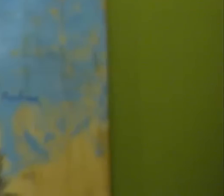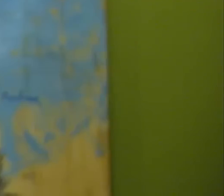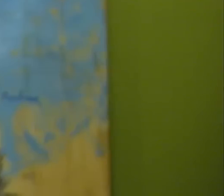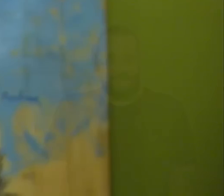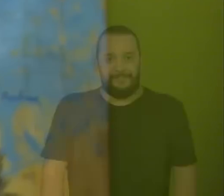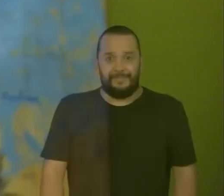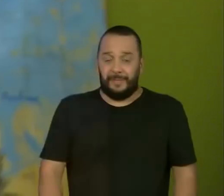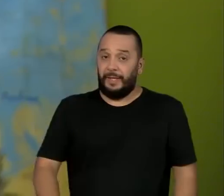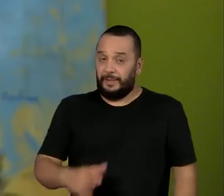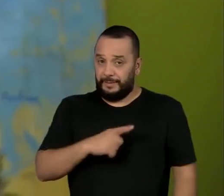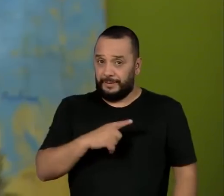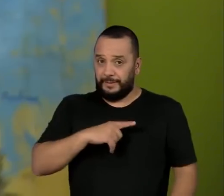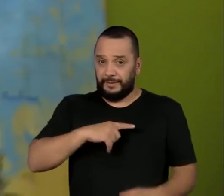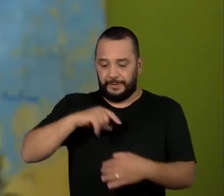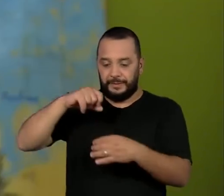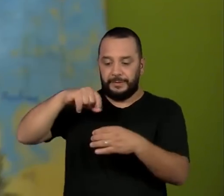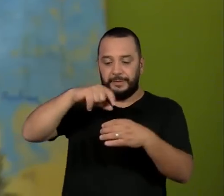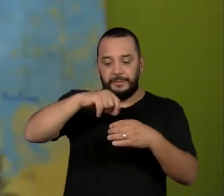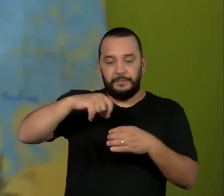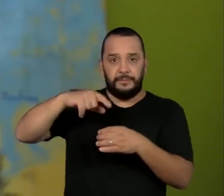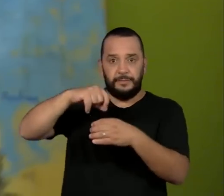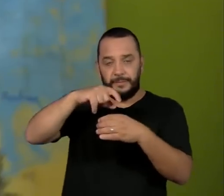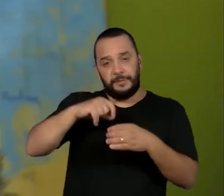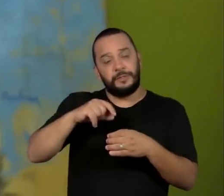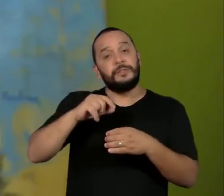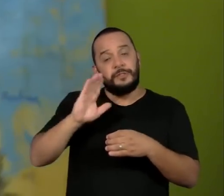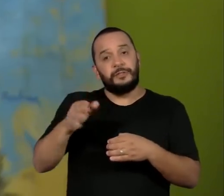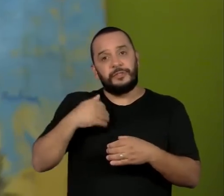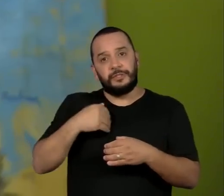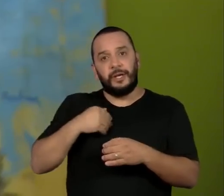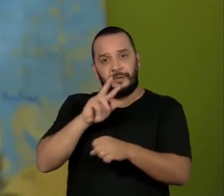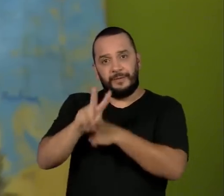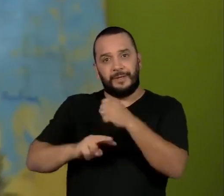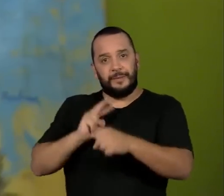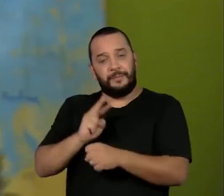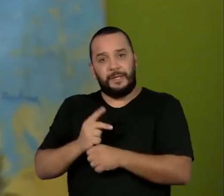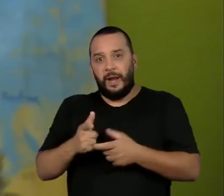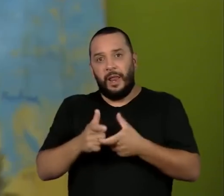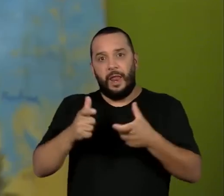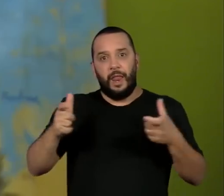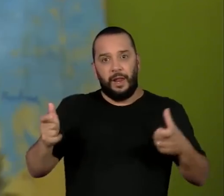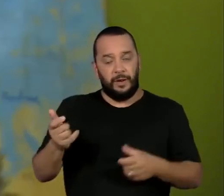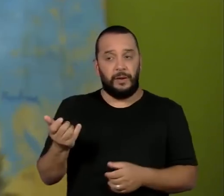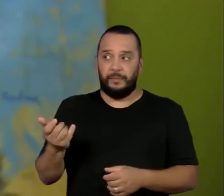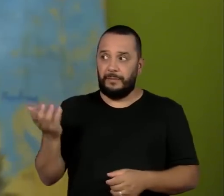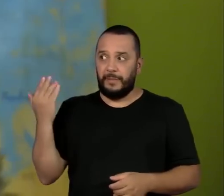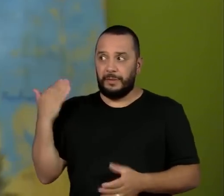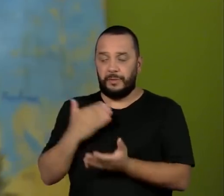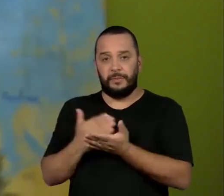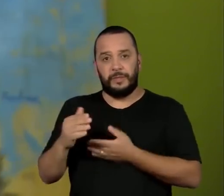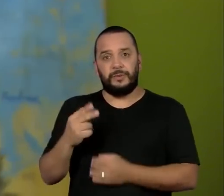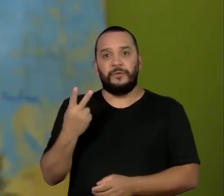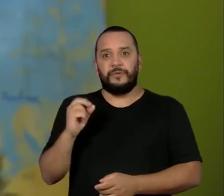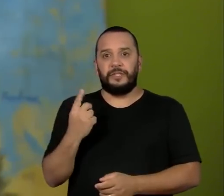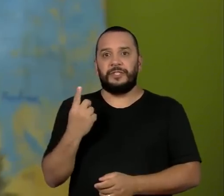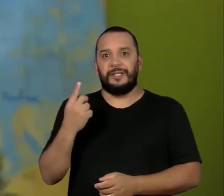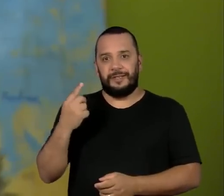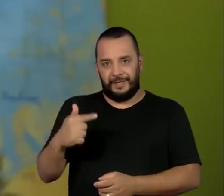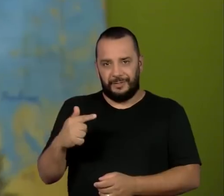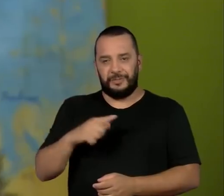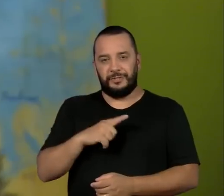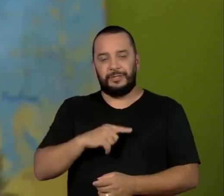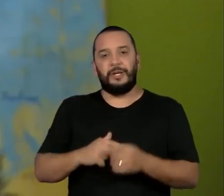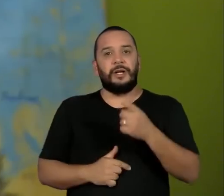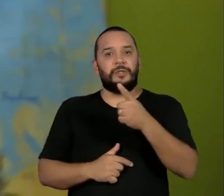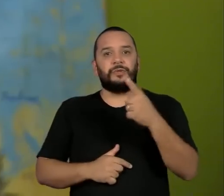A rede de sementes do Vale do Ribeira cresceu muito. Começou tímida em 2017, com apenas 12